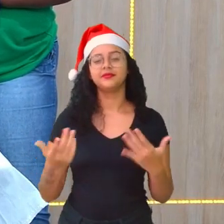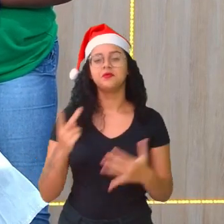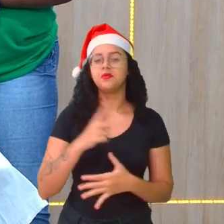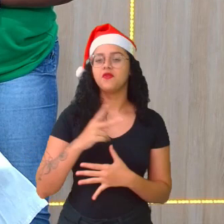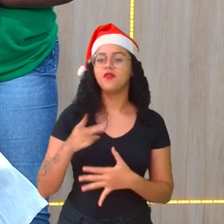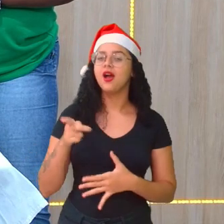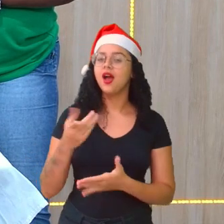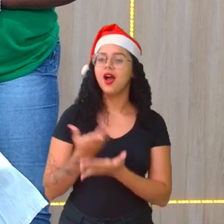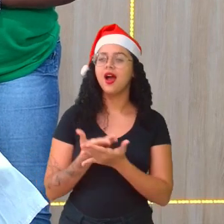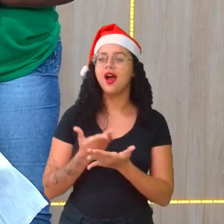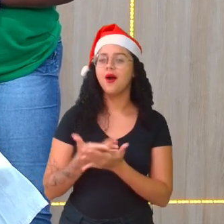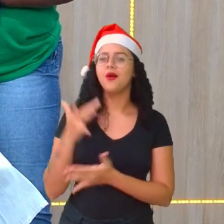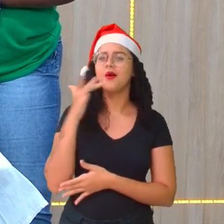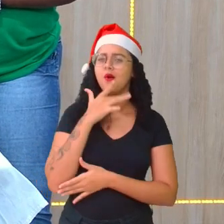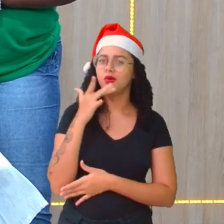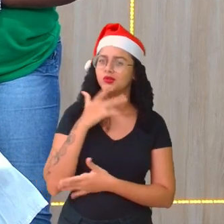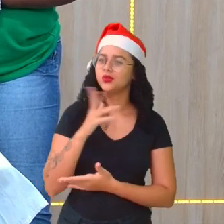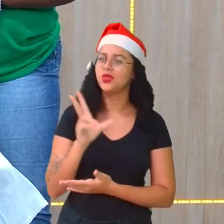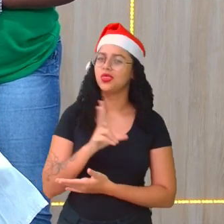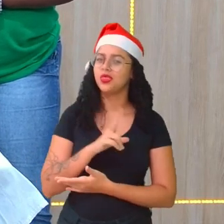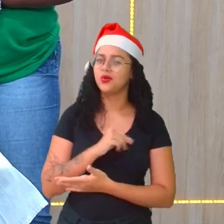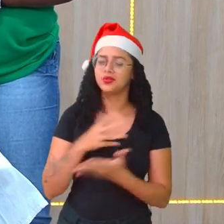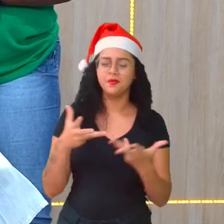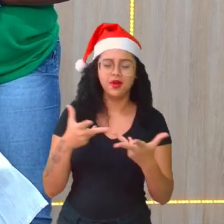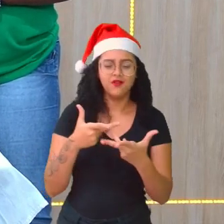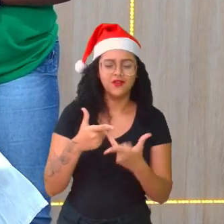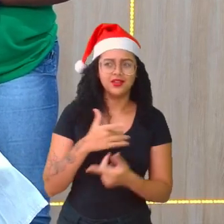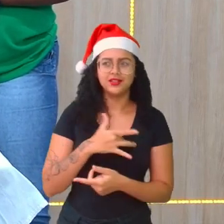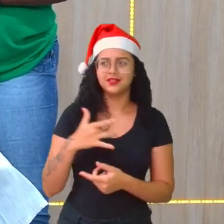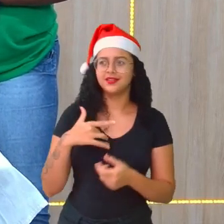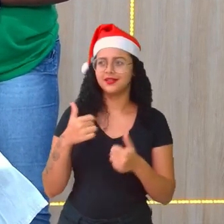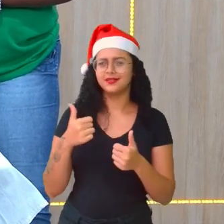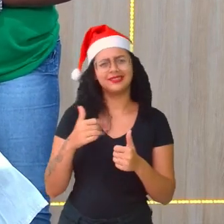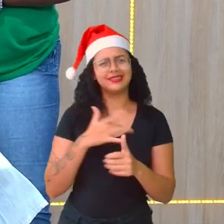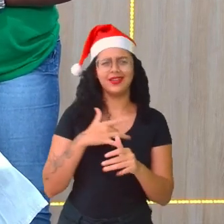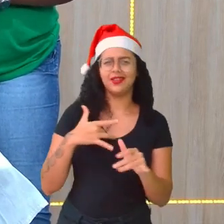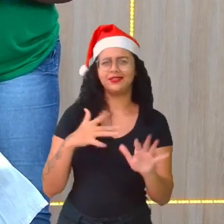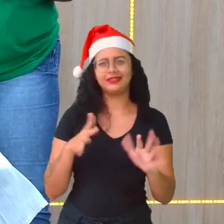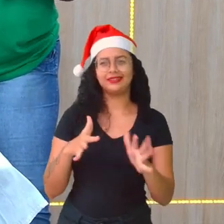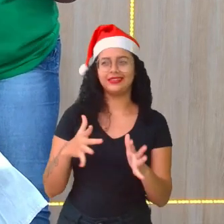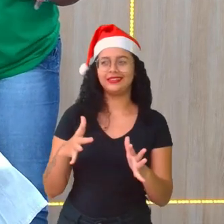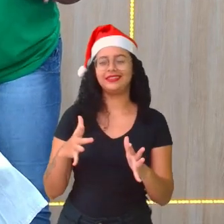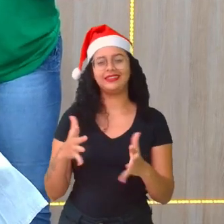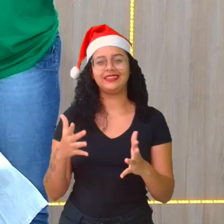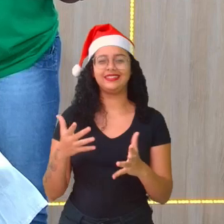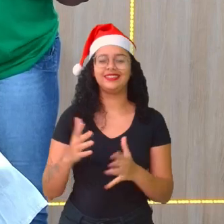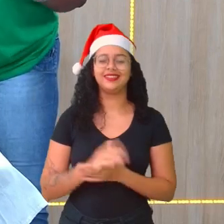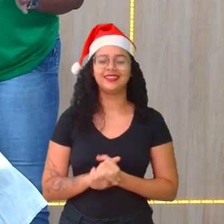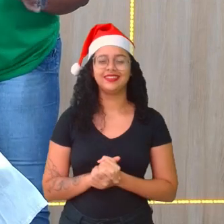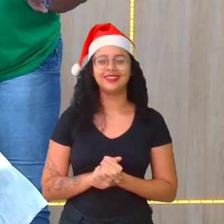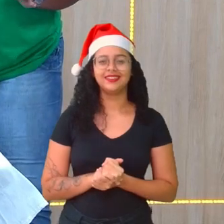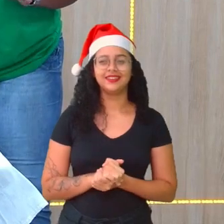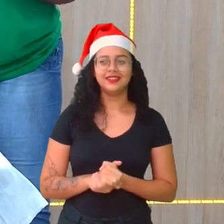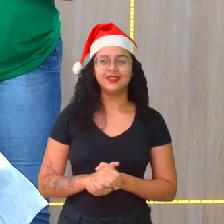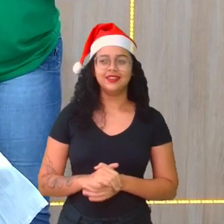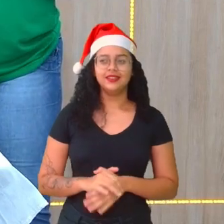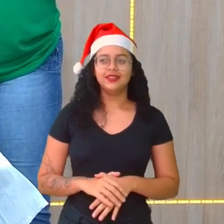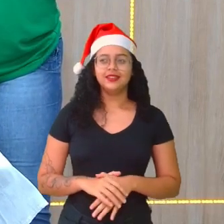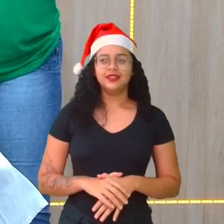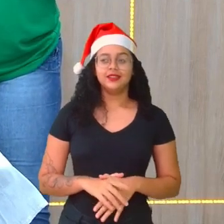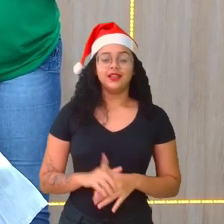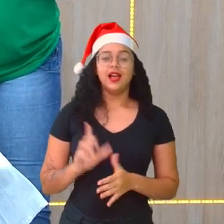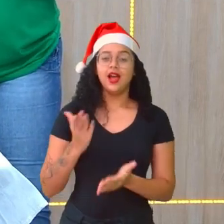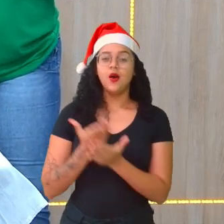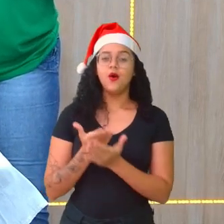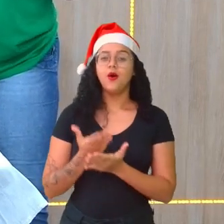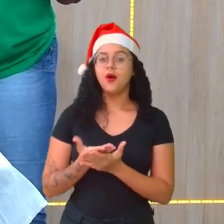professora, essa aula é gostosa, né? Não? Tem uma aula delícia. Maravilhosa, aula saudável. Saudável não, né? Tem só massa demais. Tá é uma tá